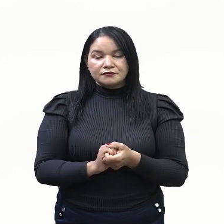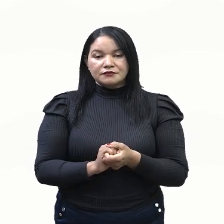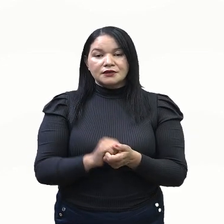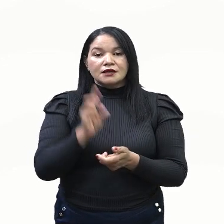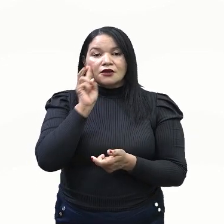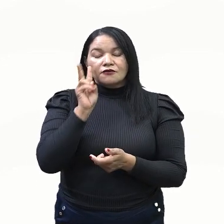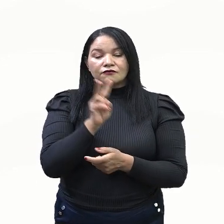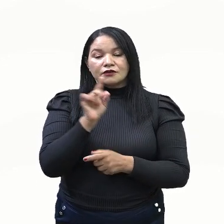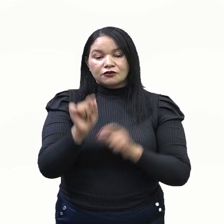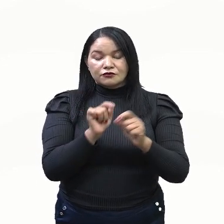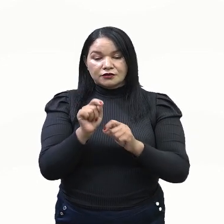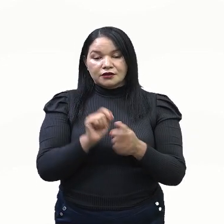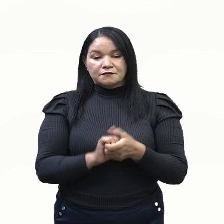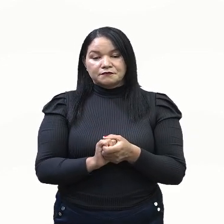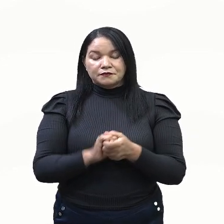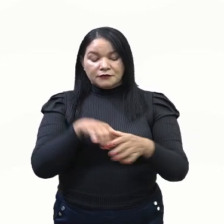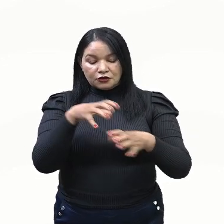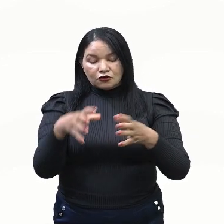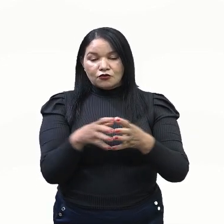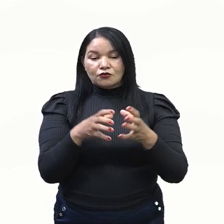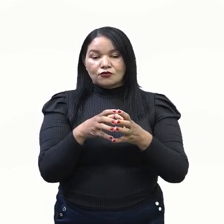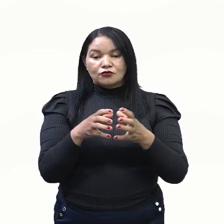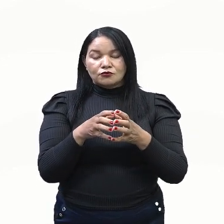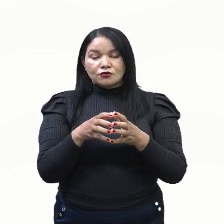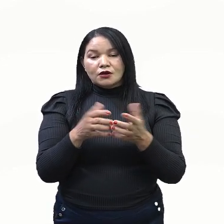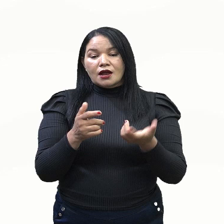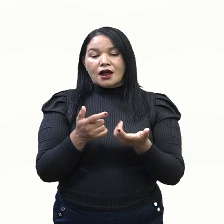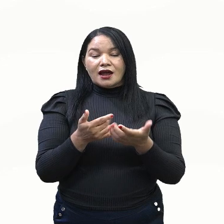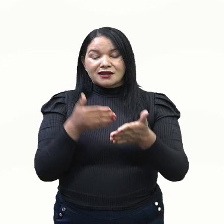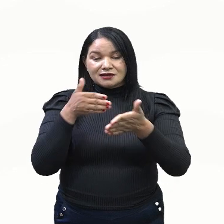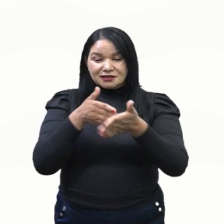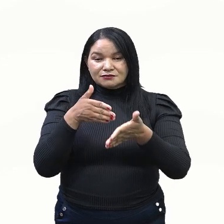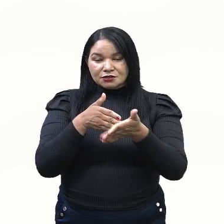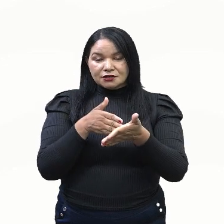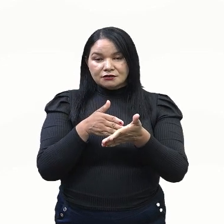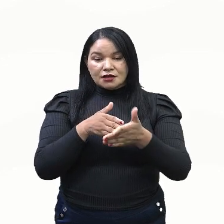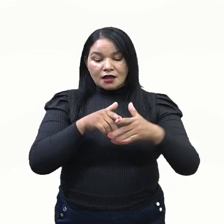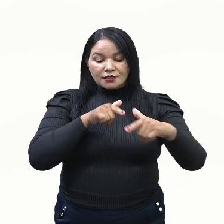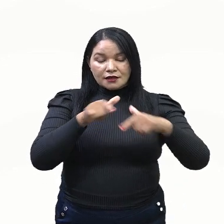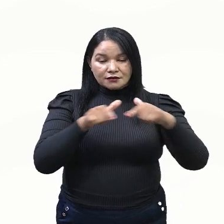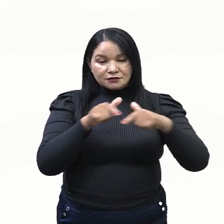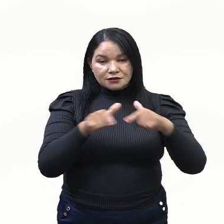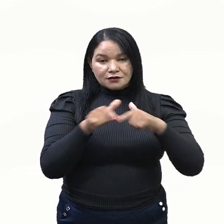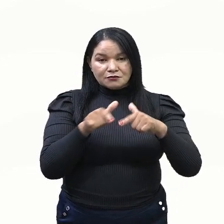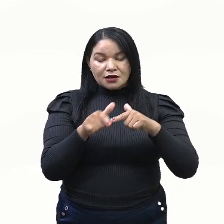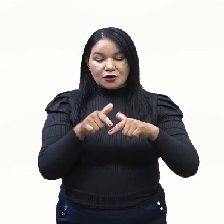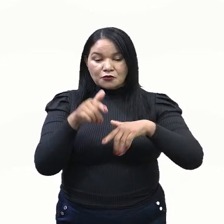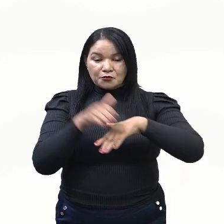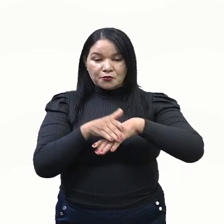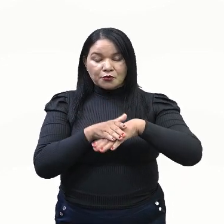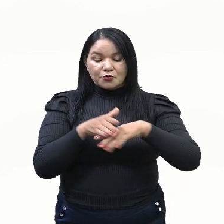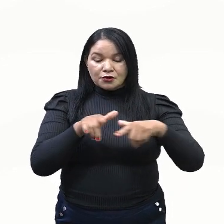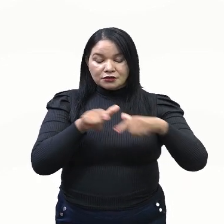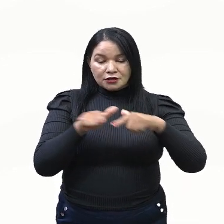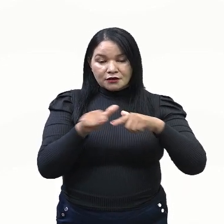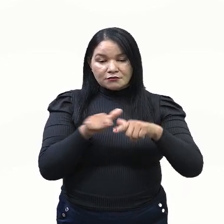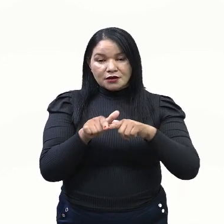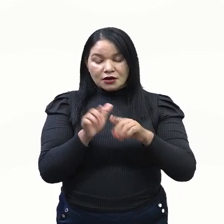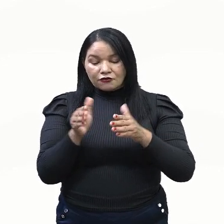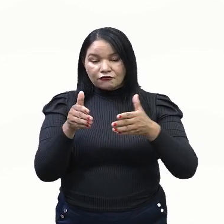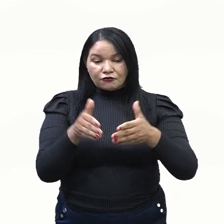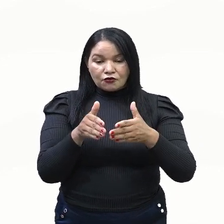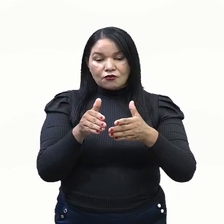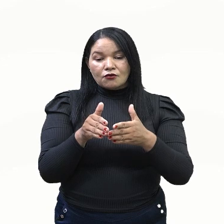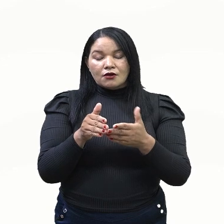mobilidade era extremamente limitada. Trabalhos manuais e mal remunerados são destinados à maioria